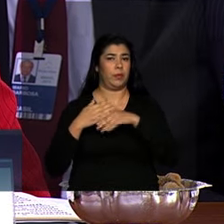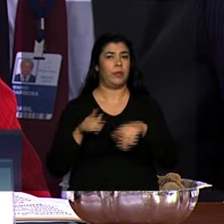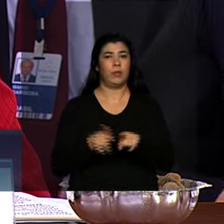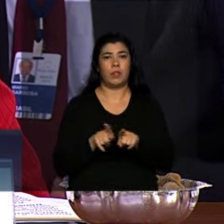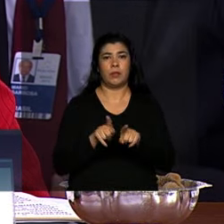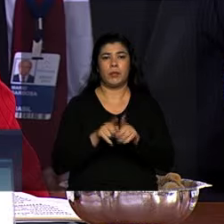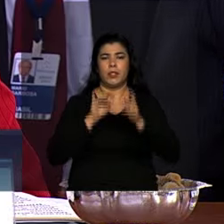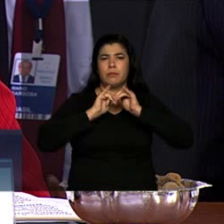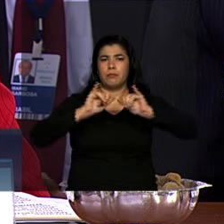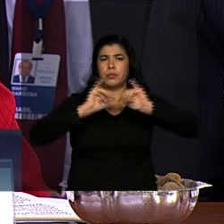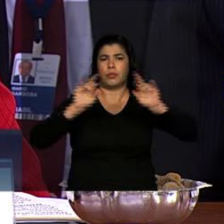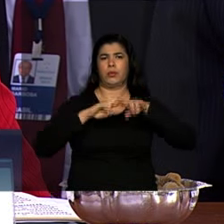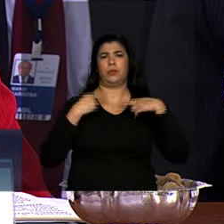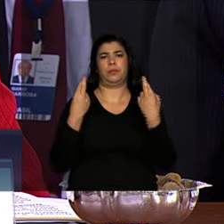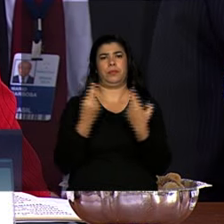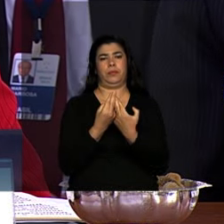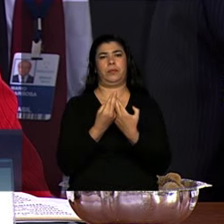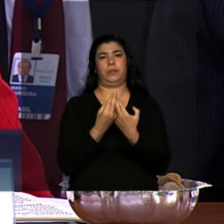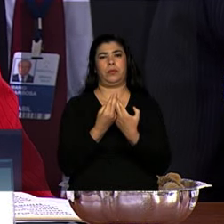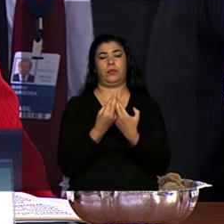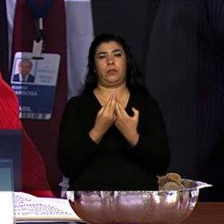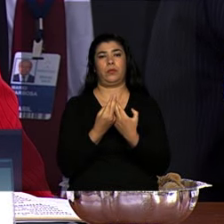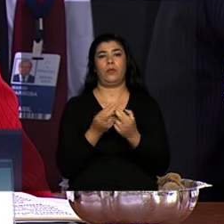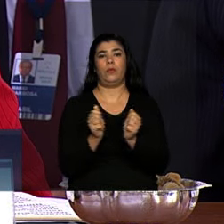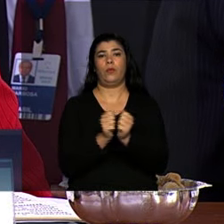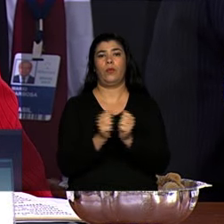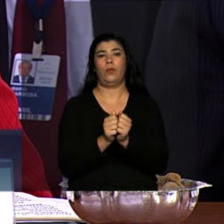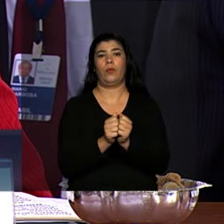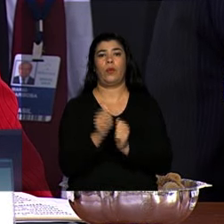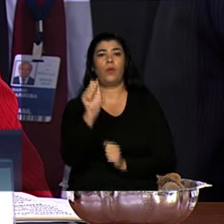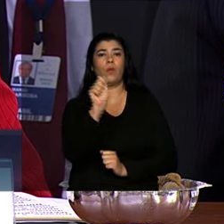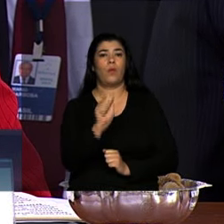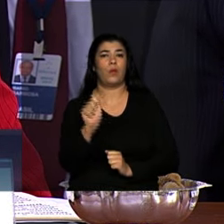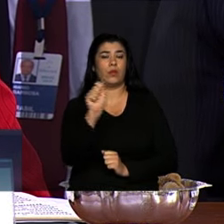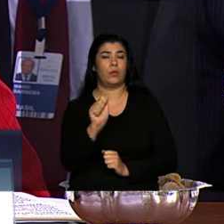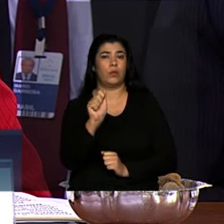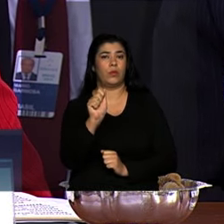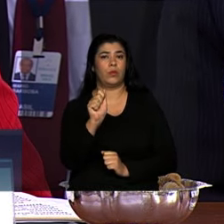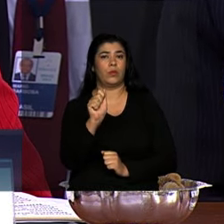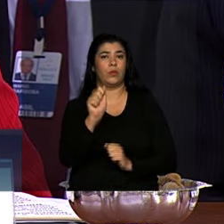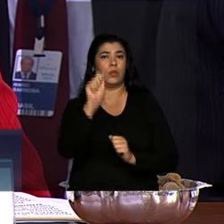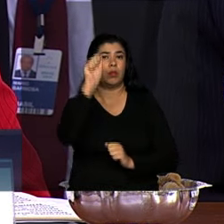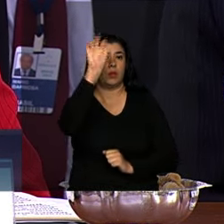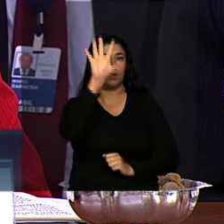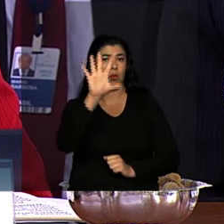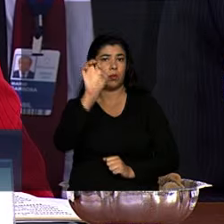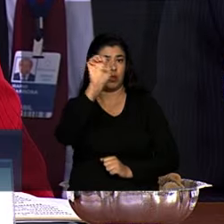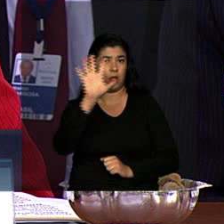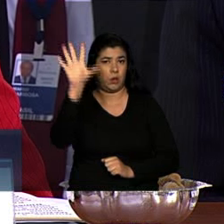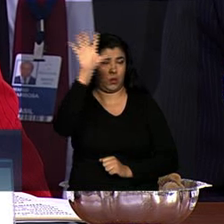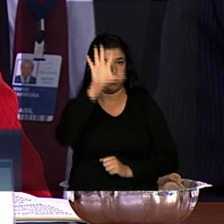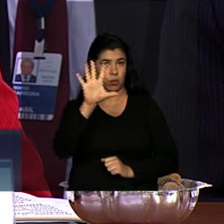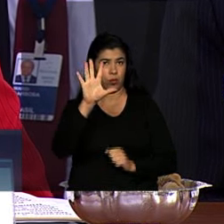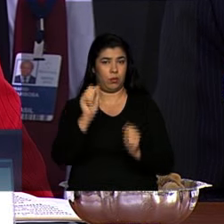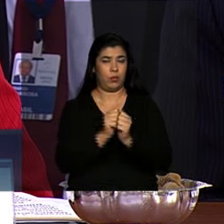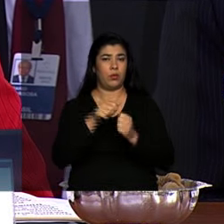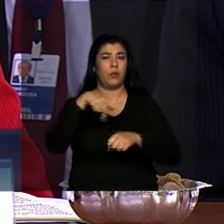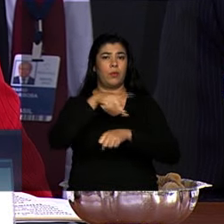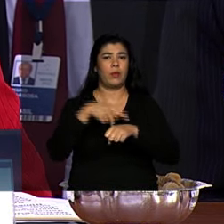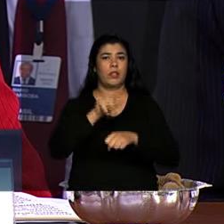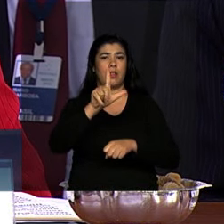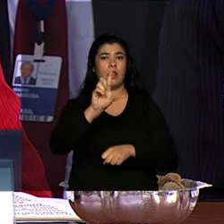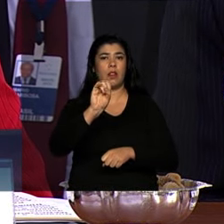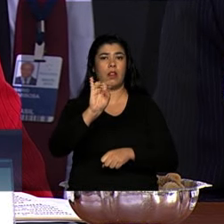Promovemos reuniões também com a Associação Europeia de Livre Comércio, com o Líbano, a Tunísia,